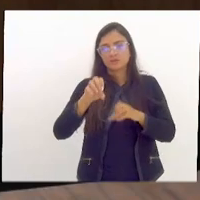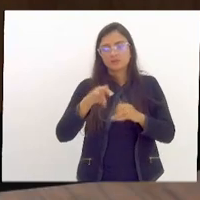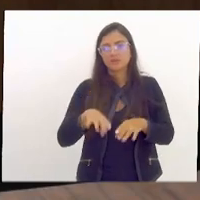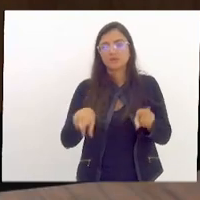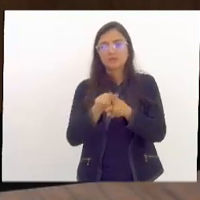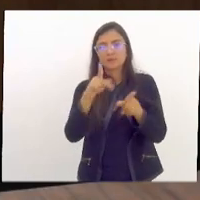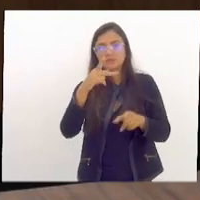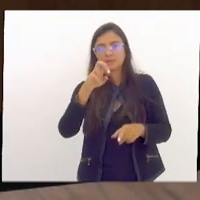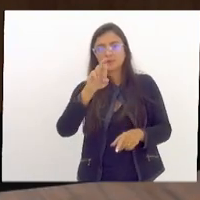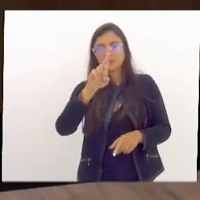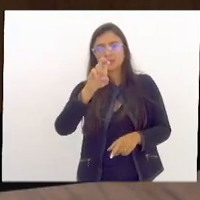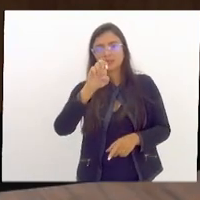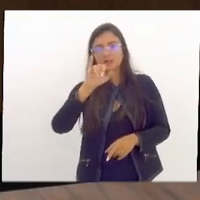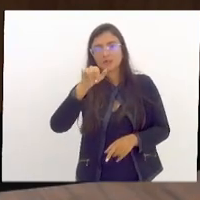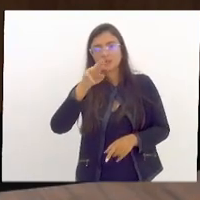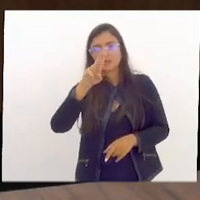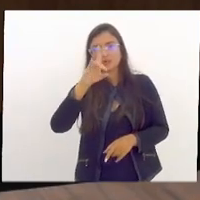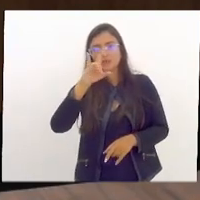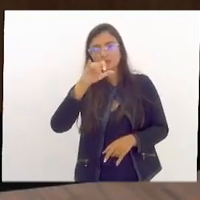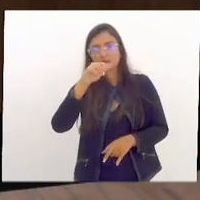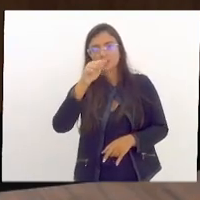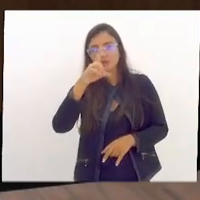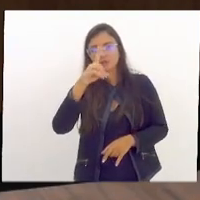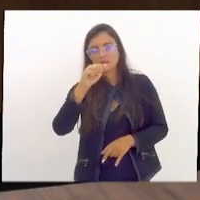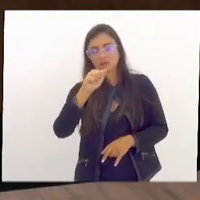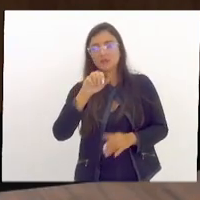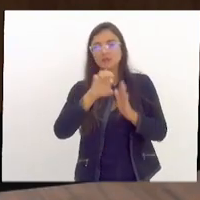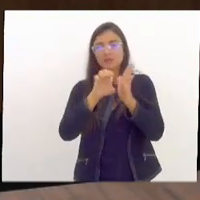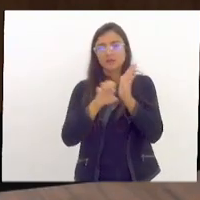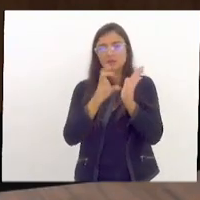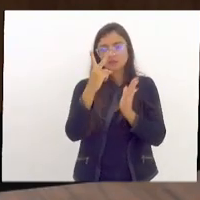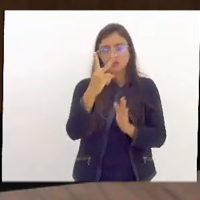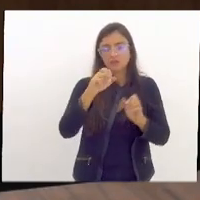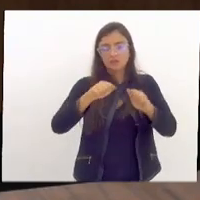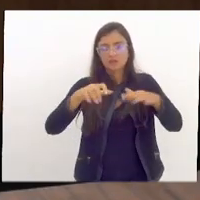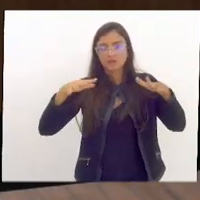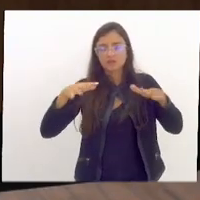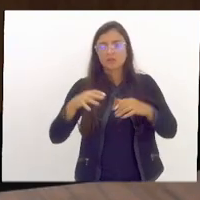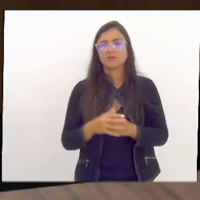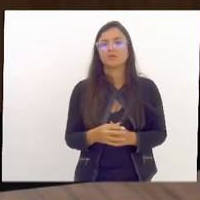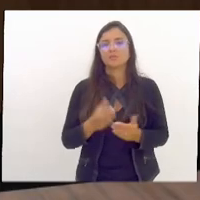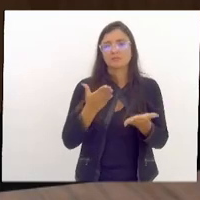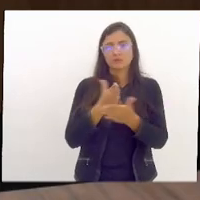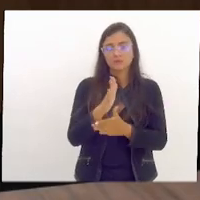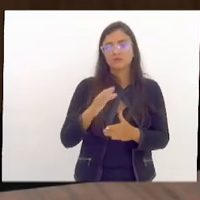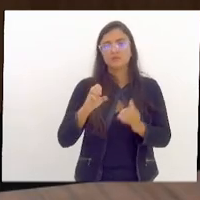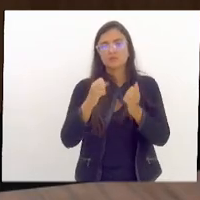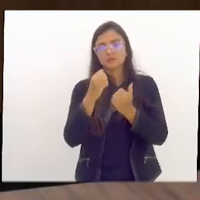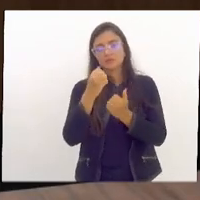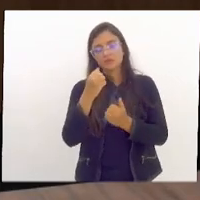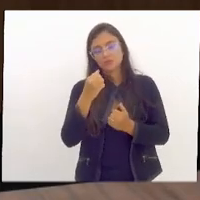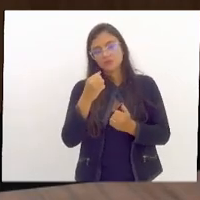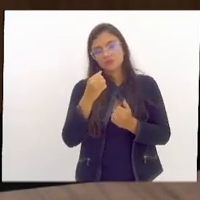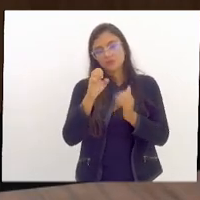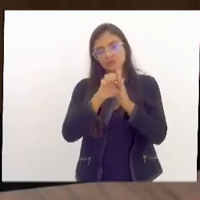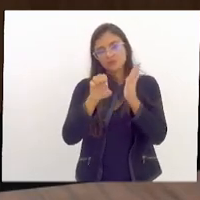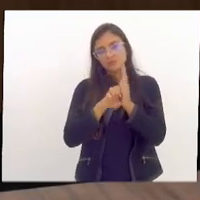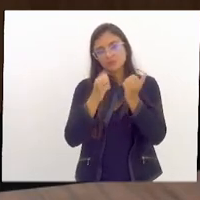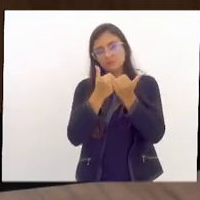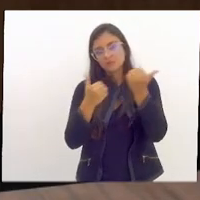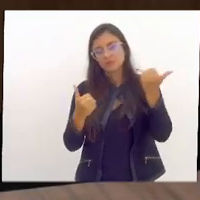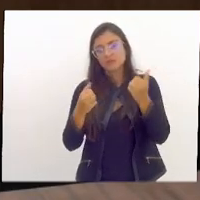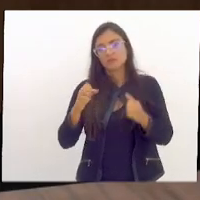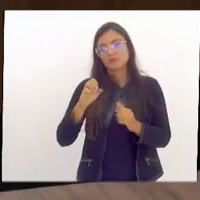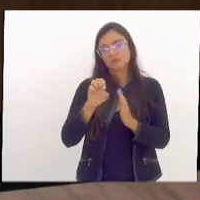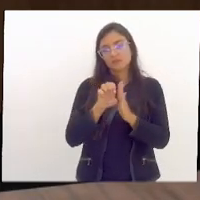prejudicada a emenda 2 de plenário pela aprovação com subemenda da emenda 2 da Comissão